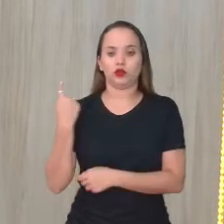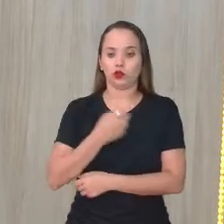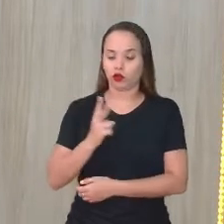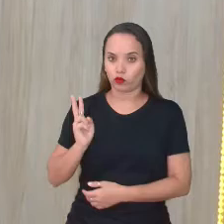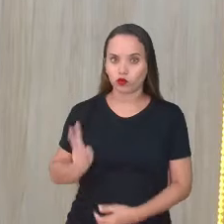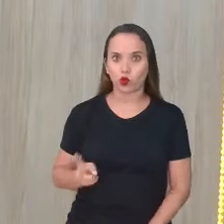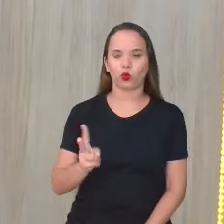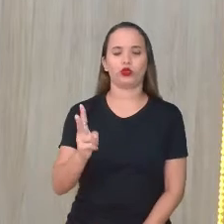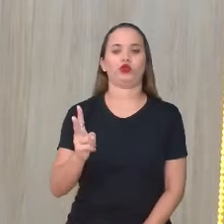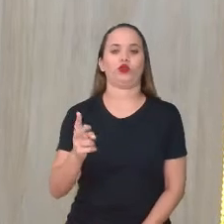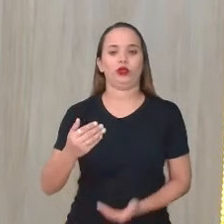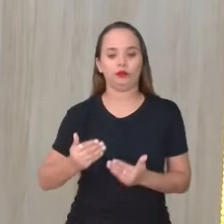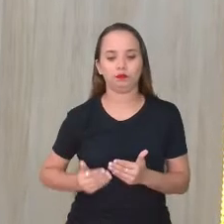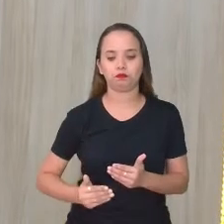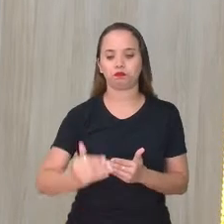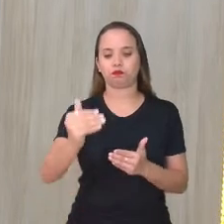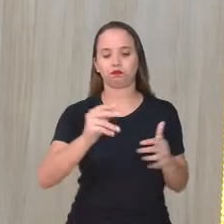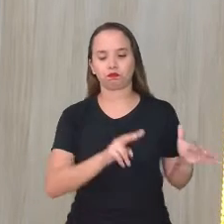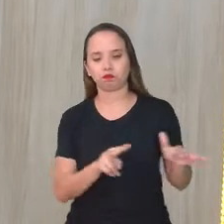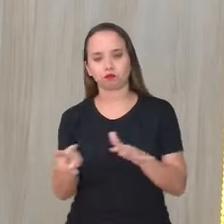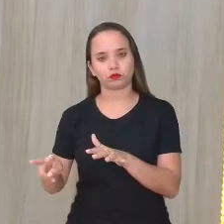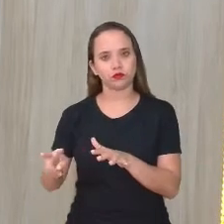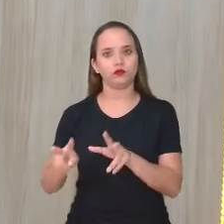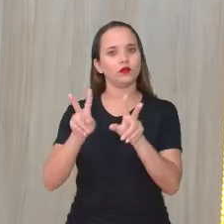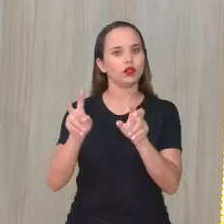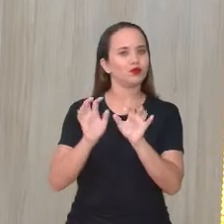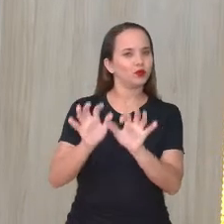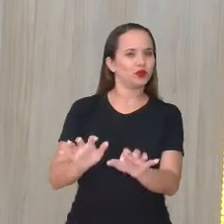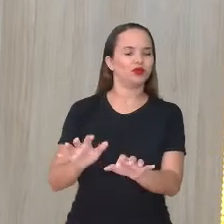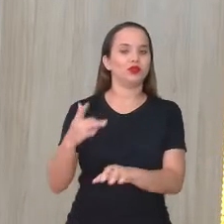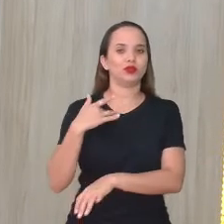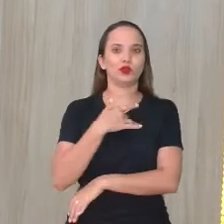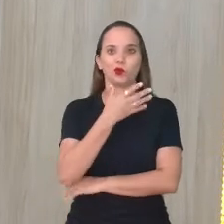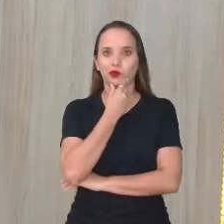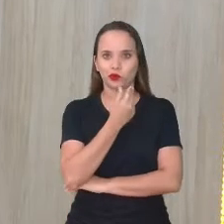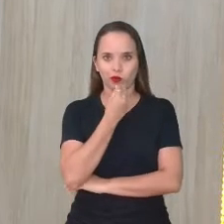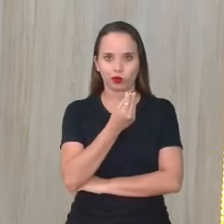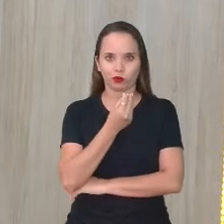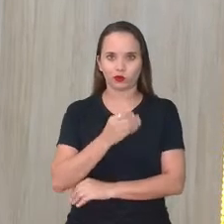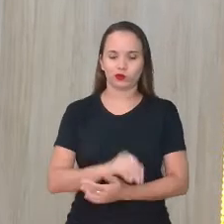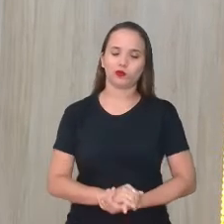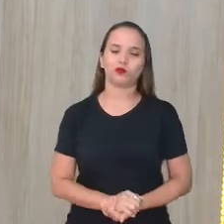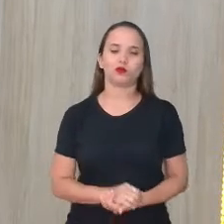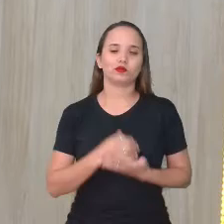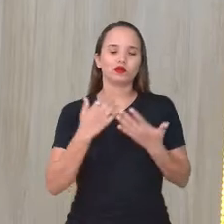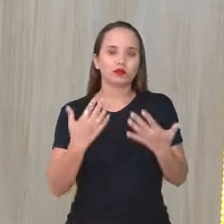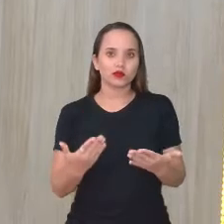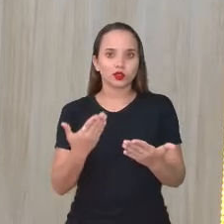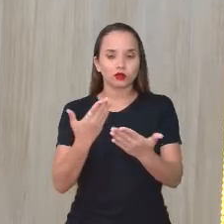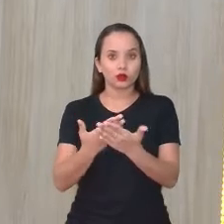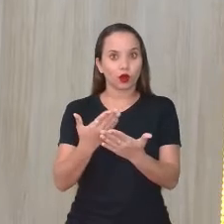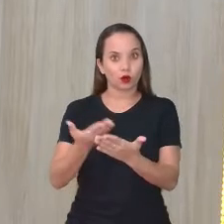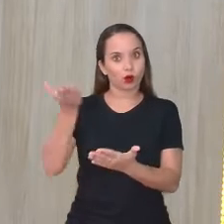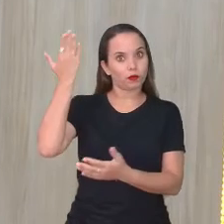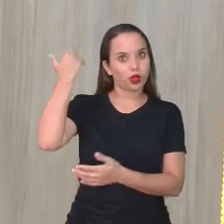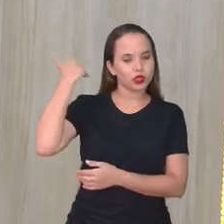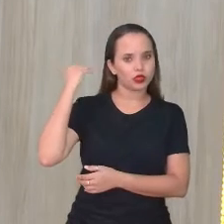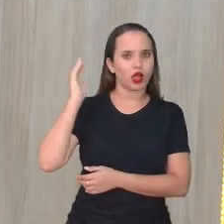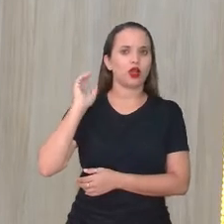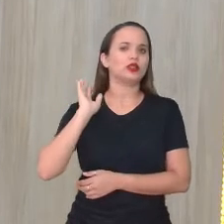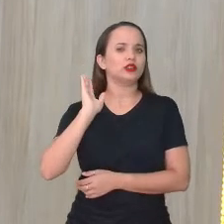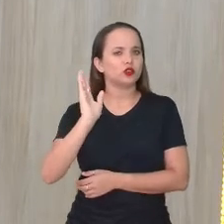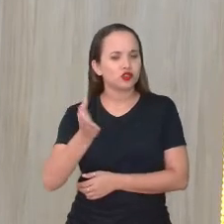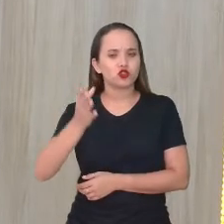essa semana trazendo esse tema da saúde masculina. Então, na aula passada a gente viu que